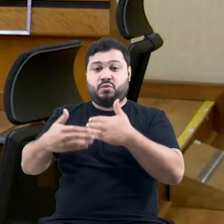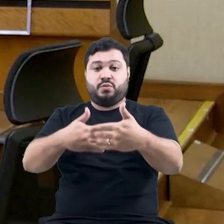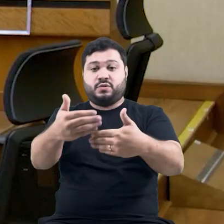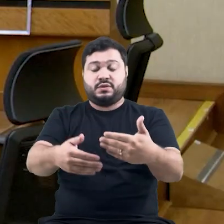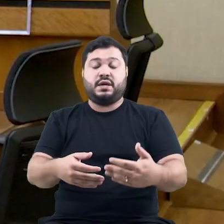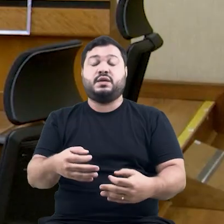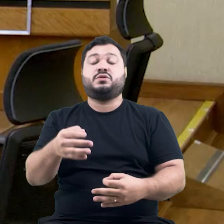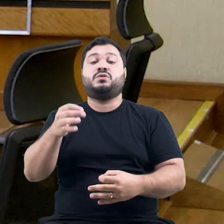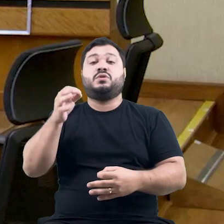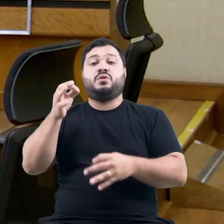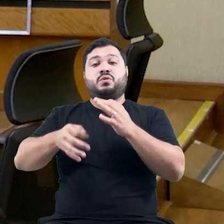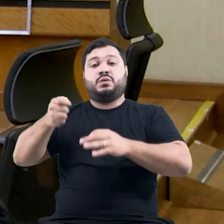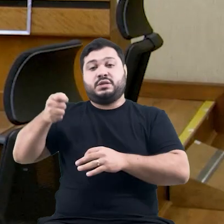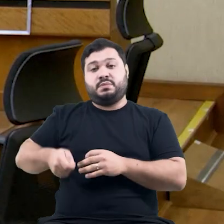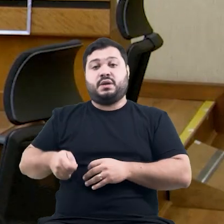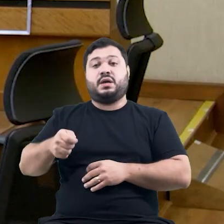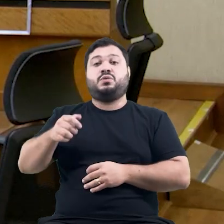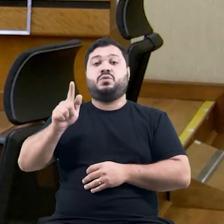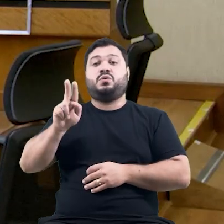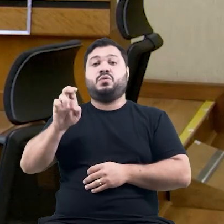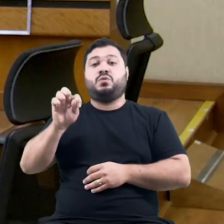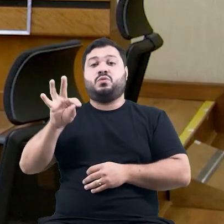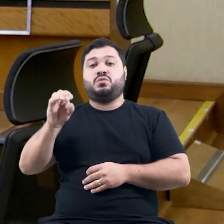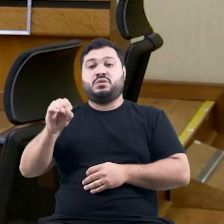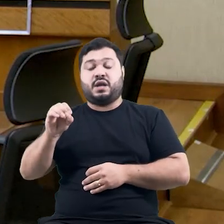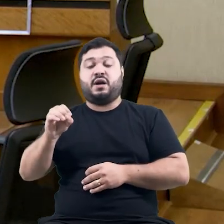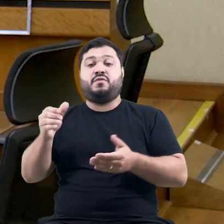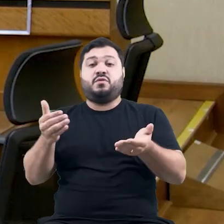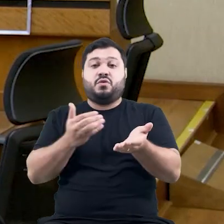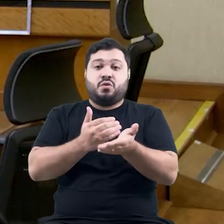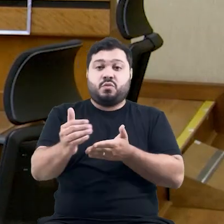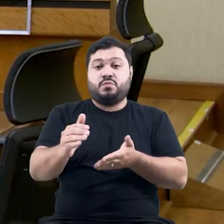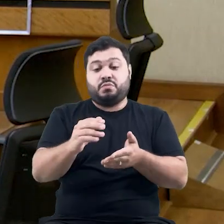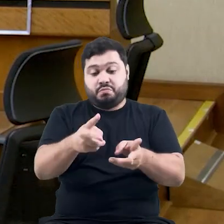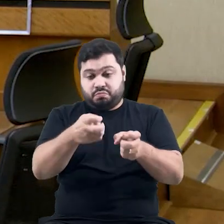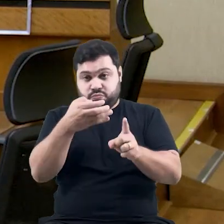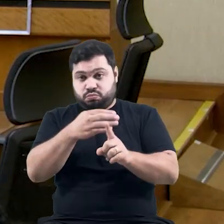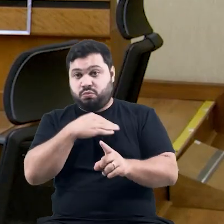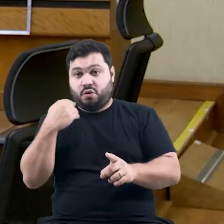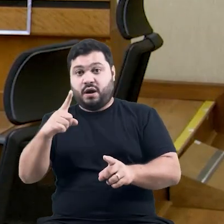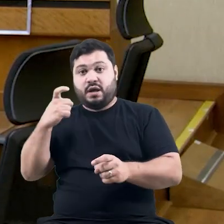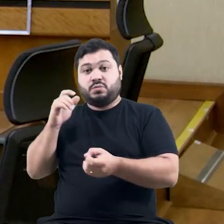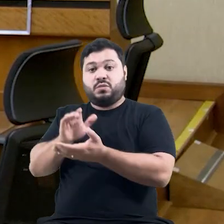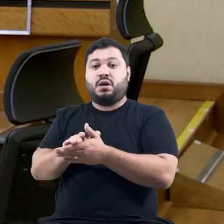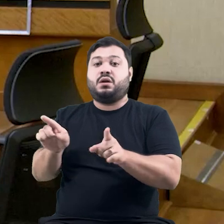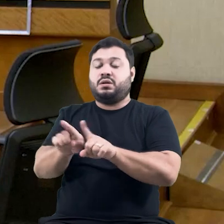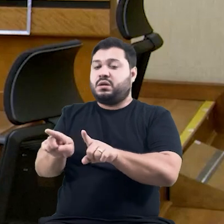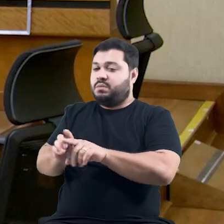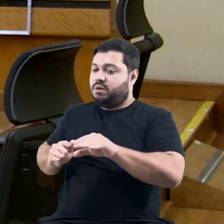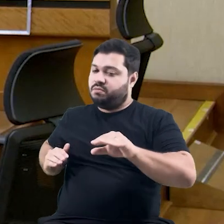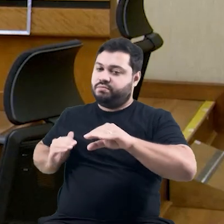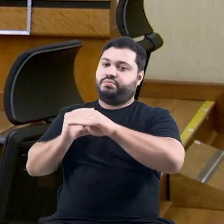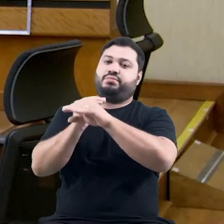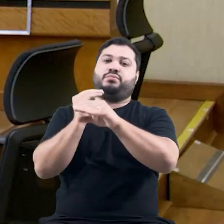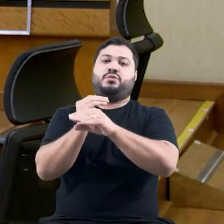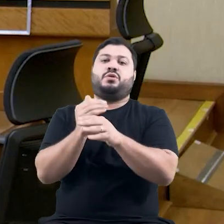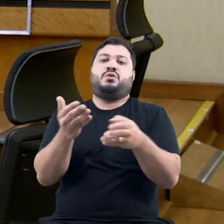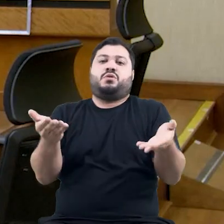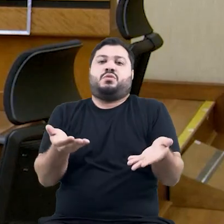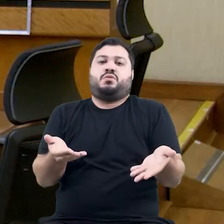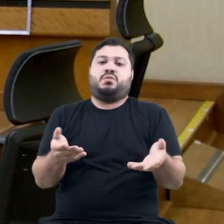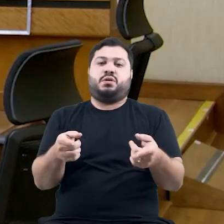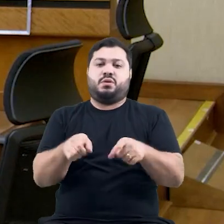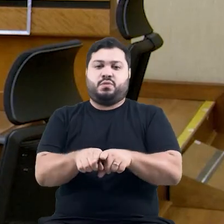do processo, desembargador federal Gustavo Soares Amorim, a partir do óbito, a ex-mulher concorre em igualdade